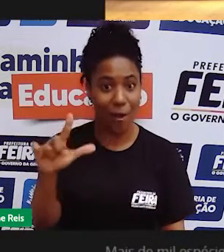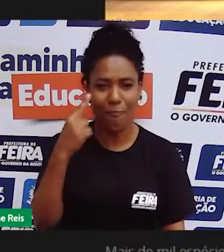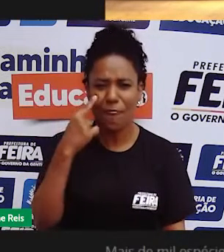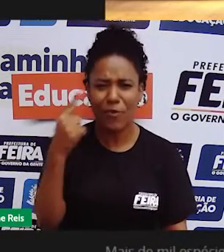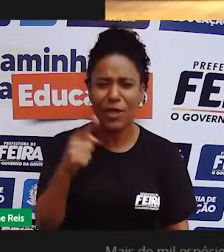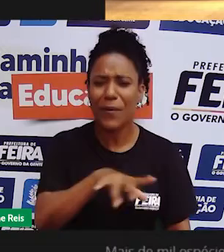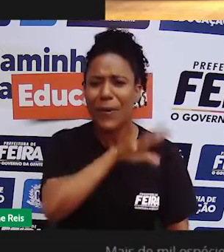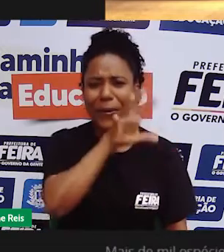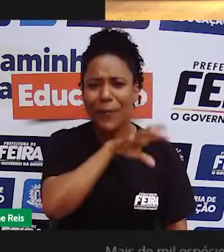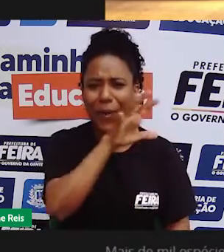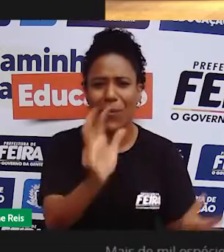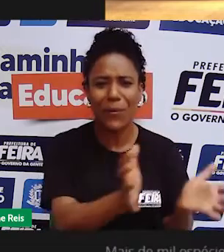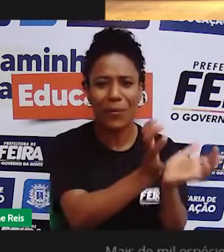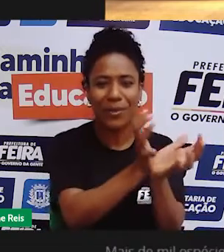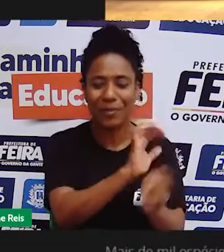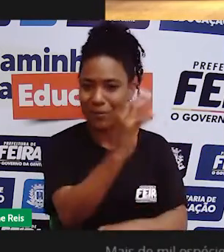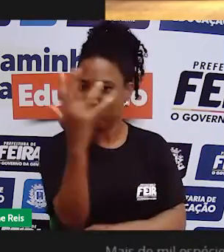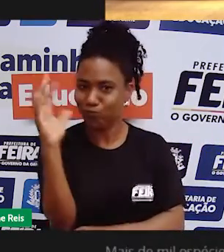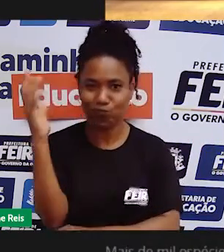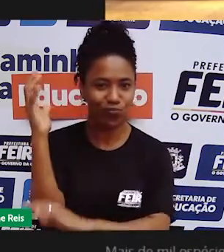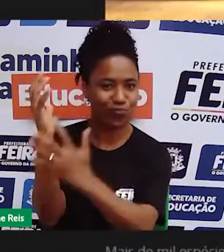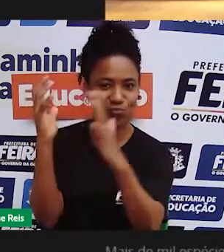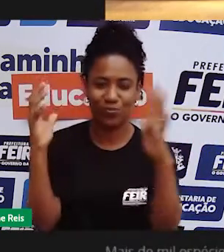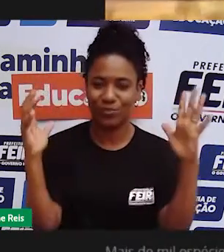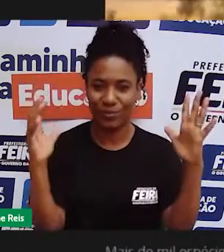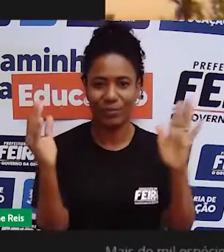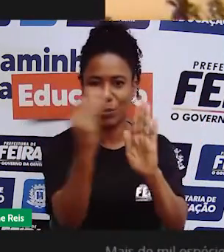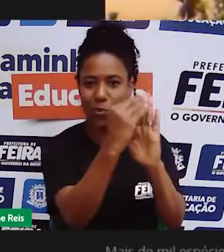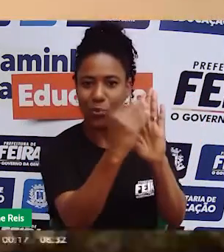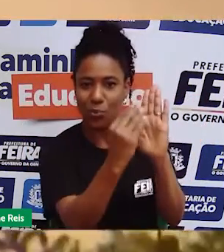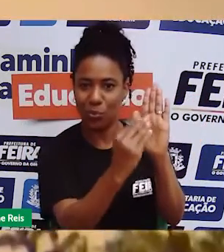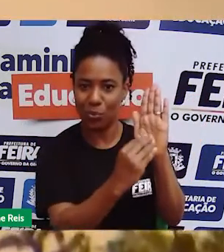de plantas já foram catalogadas na região.